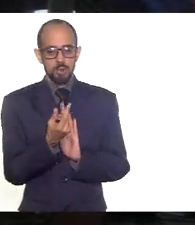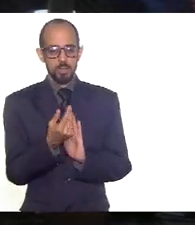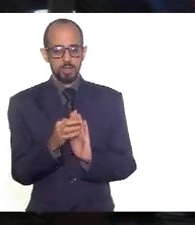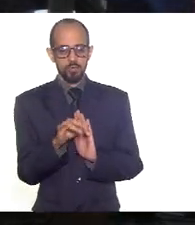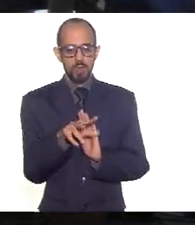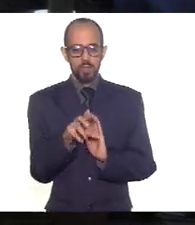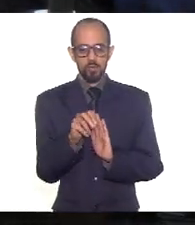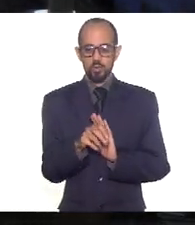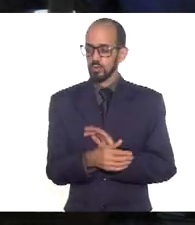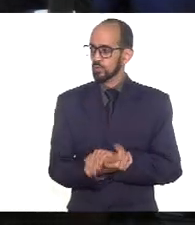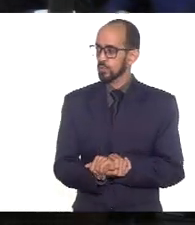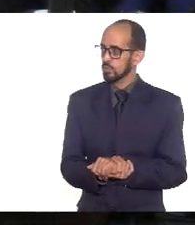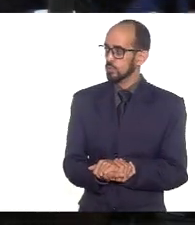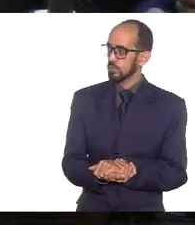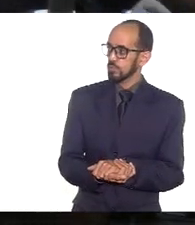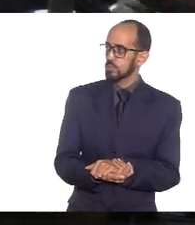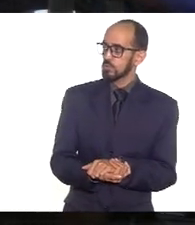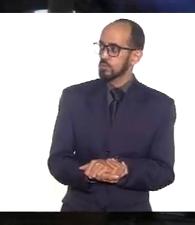Pacheco